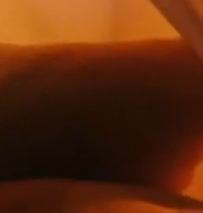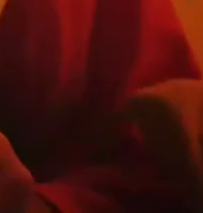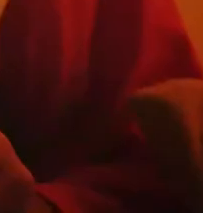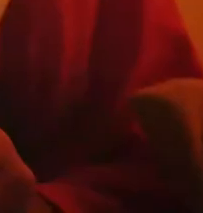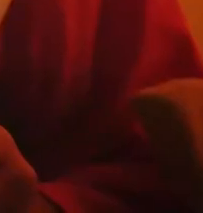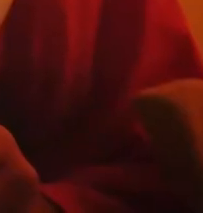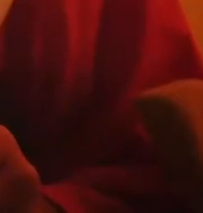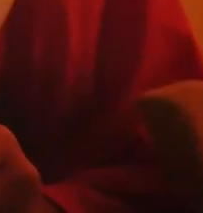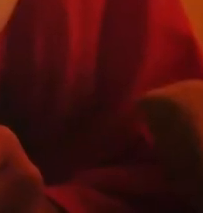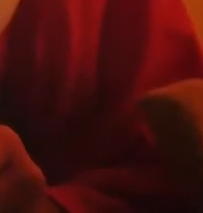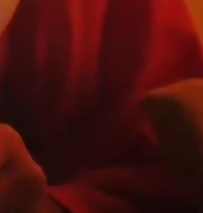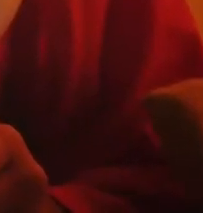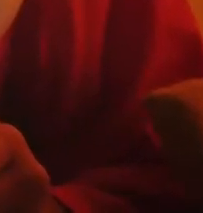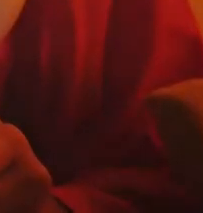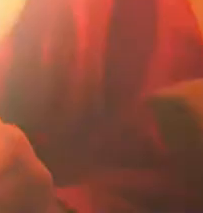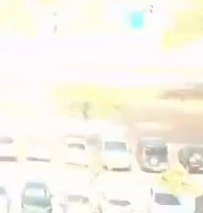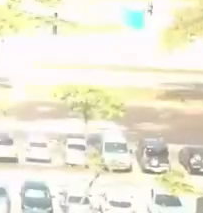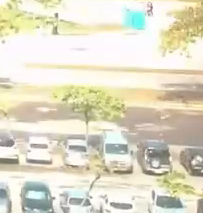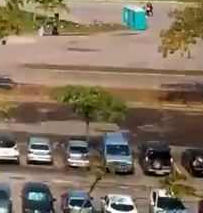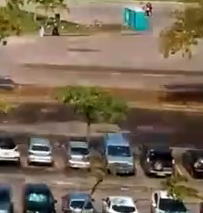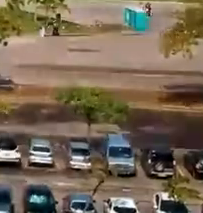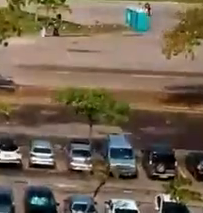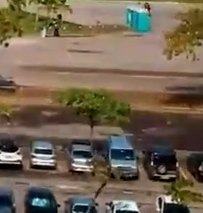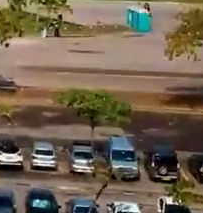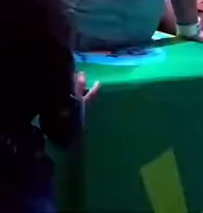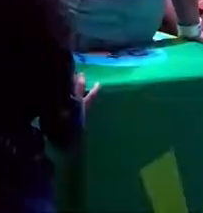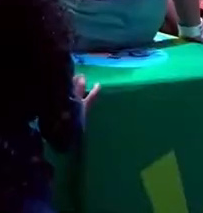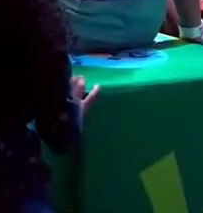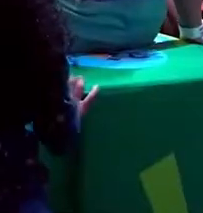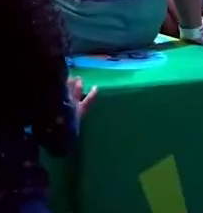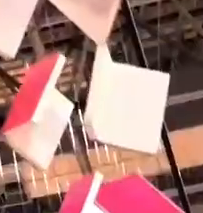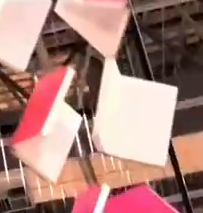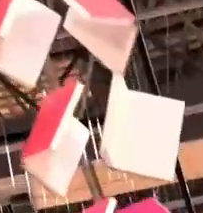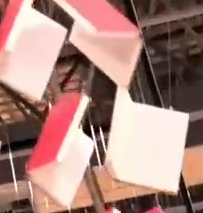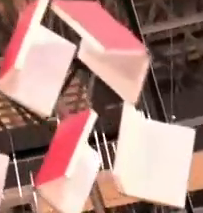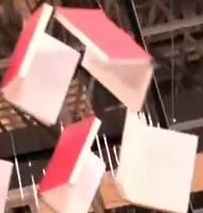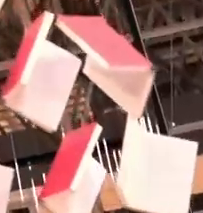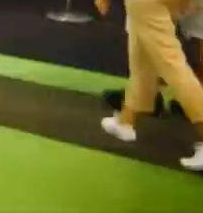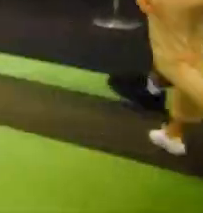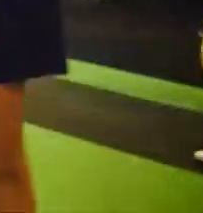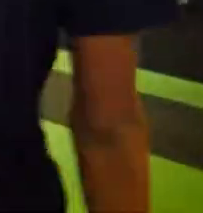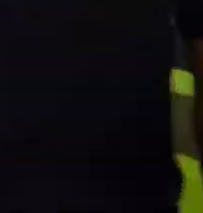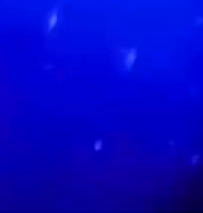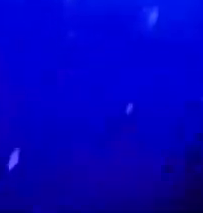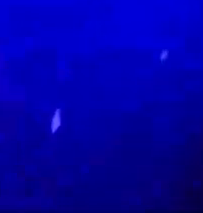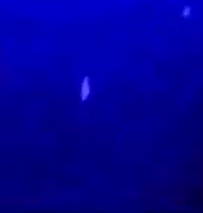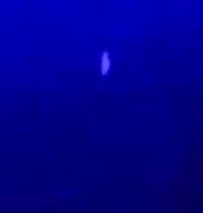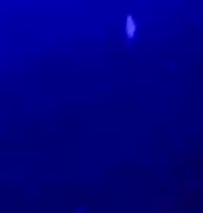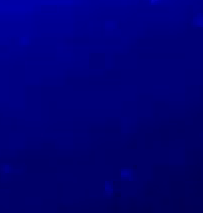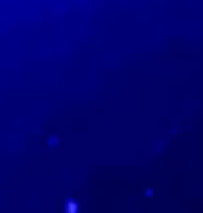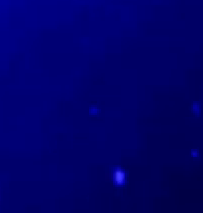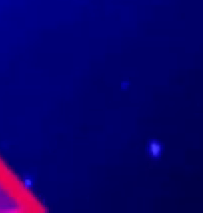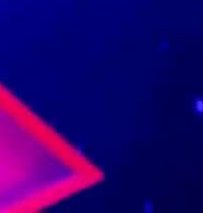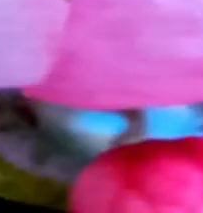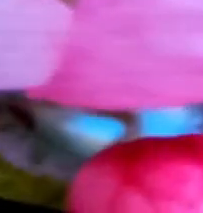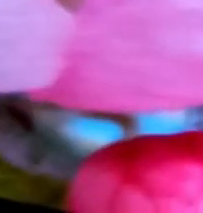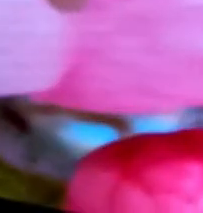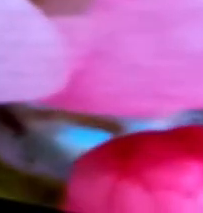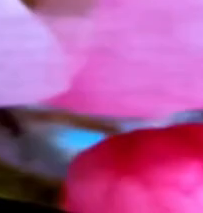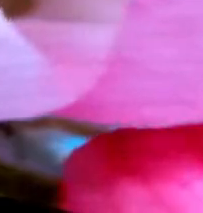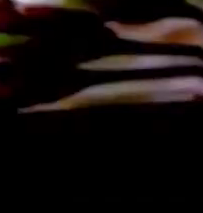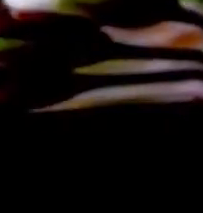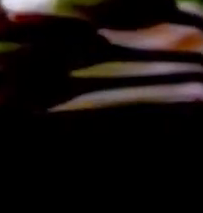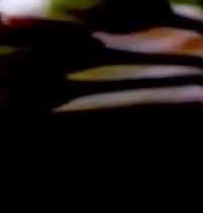diferentes de uma mesma aventura e esse Grande Encontro de narrativas e de momentos inesquecíveis está chegando